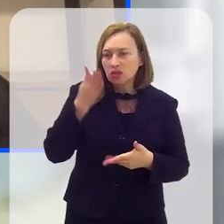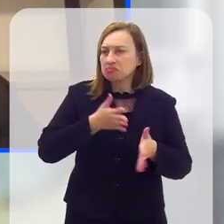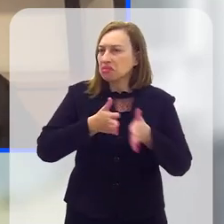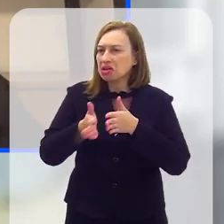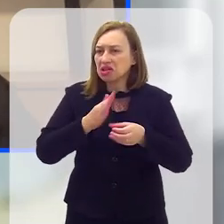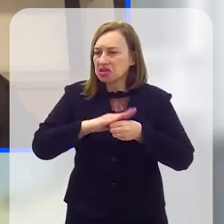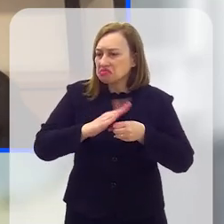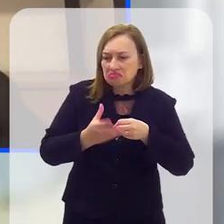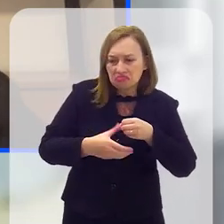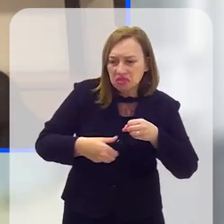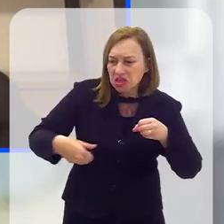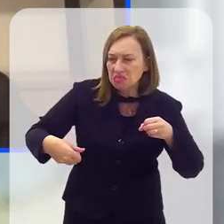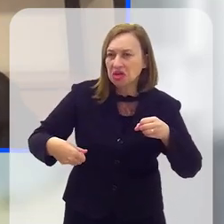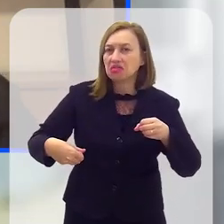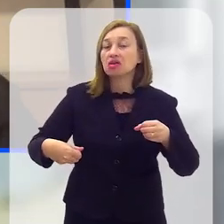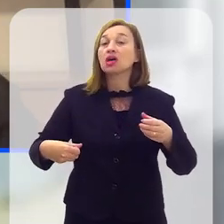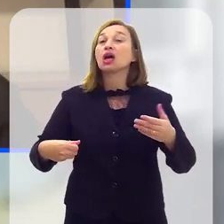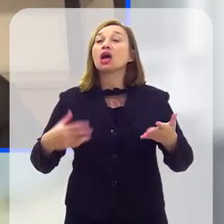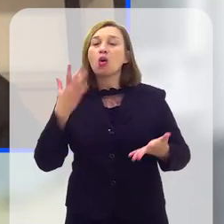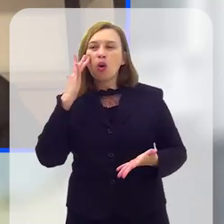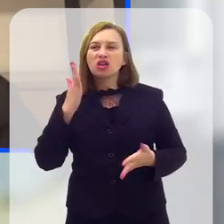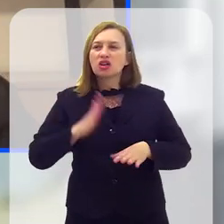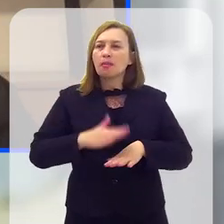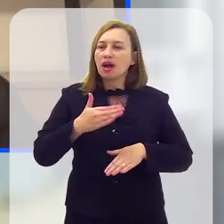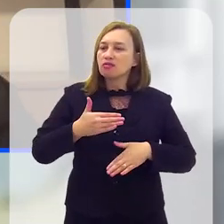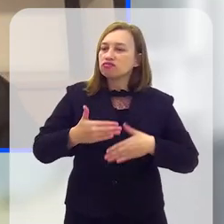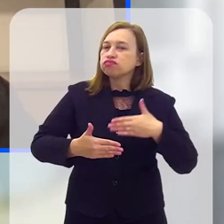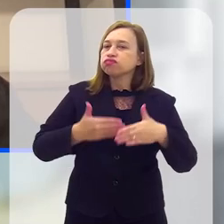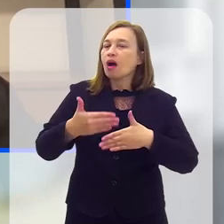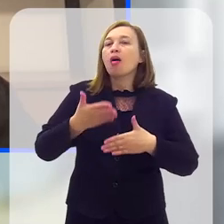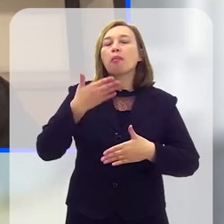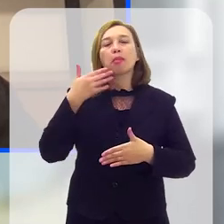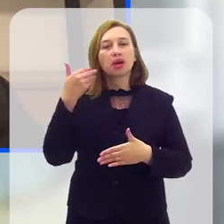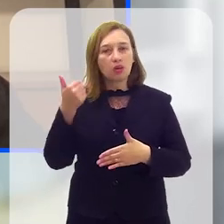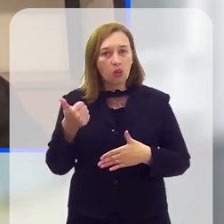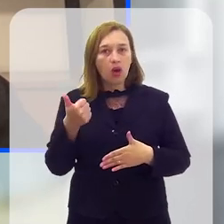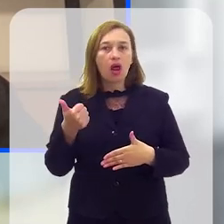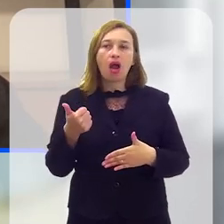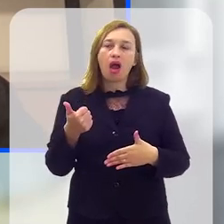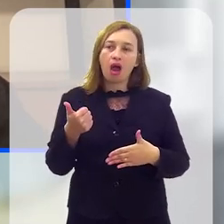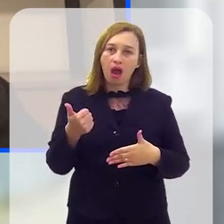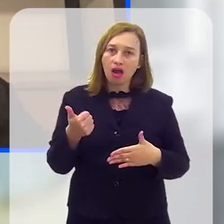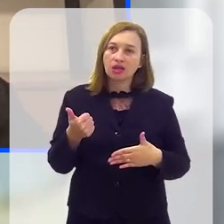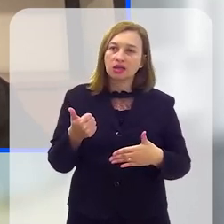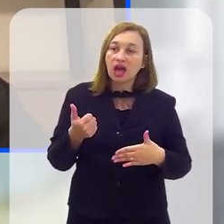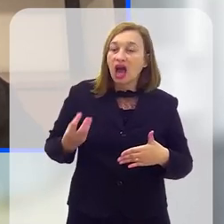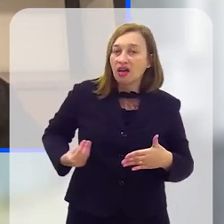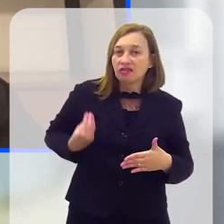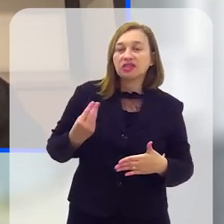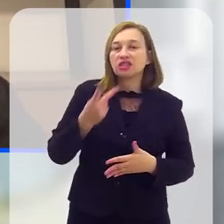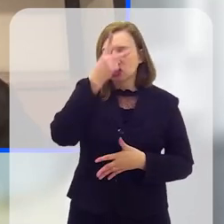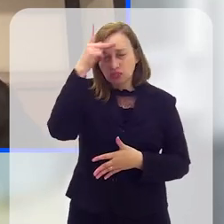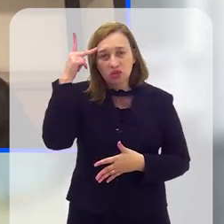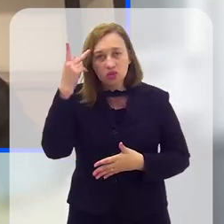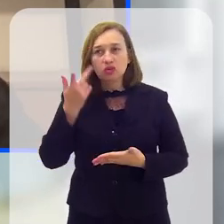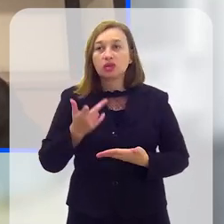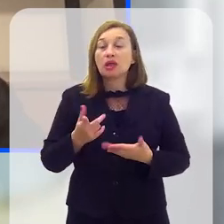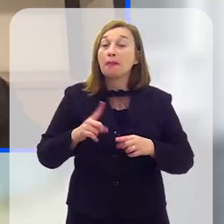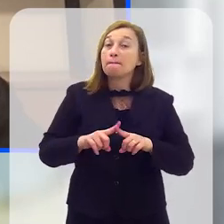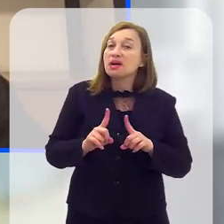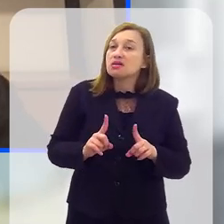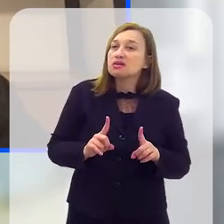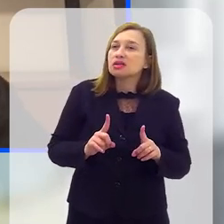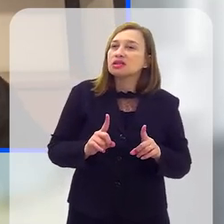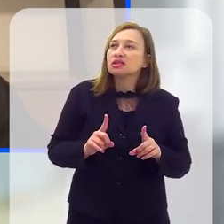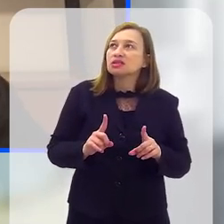pessoas sem acesso ao saneamento básico. Então, eu acho que é mais um passo para a gente melhorar essa cadeia e melhorar a vida das